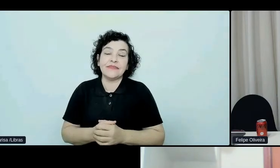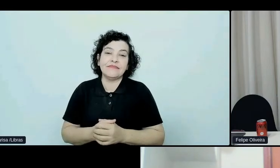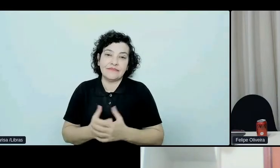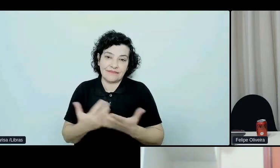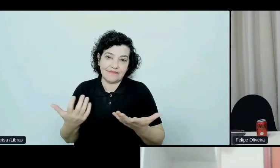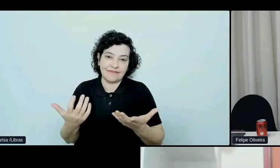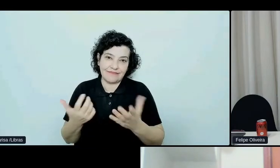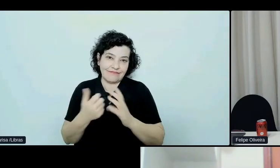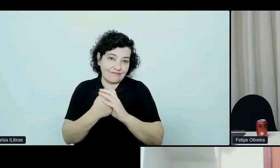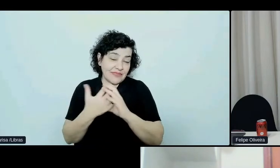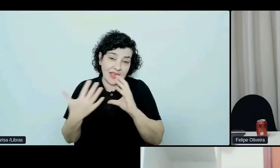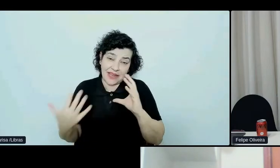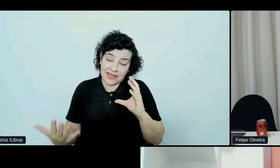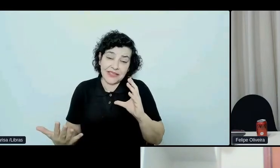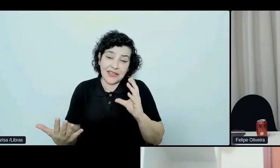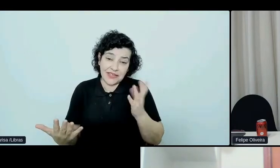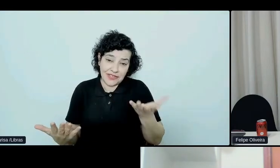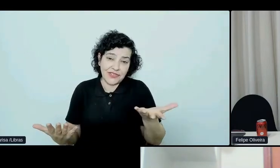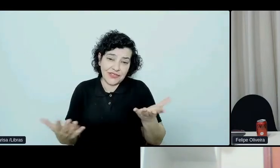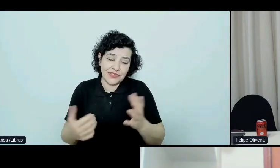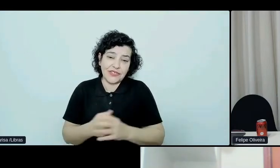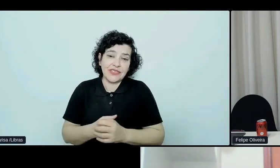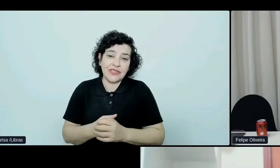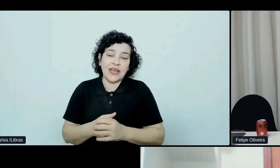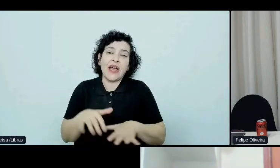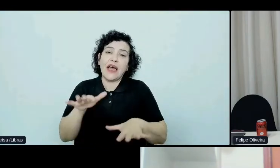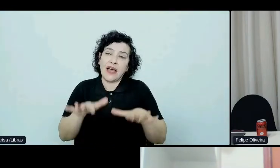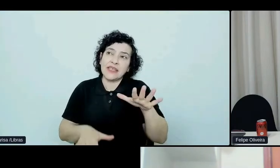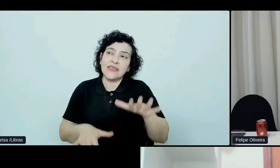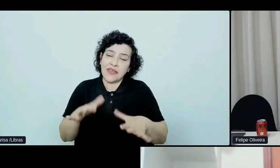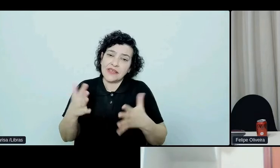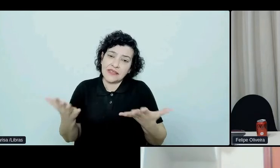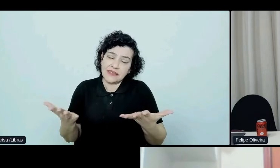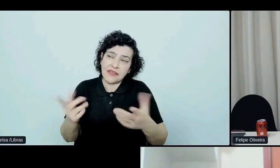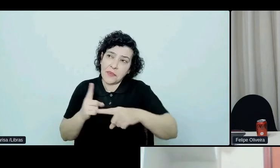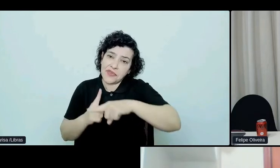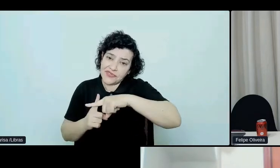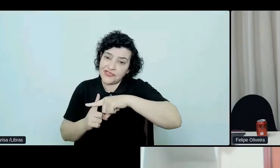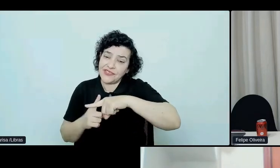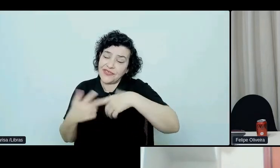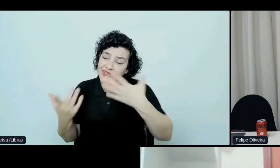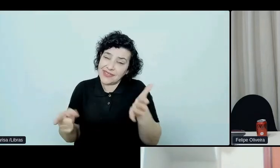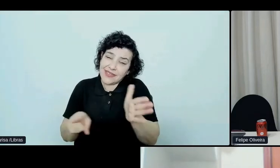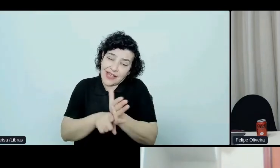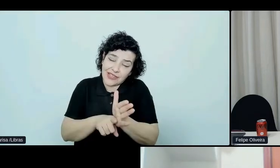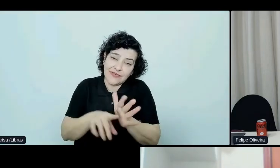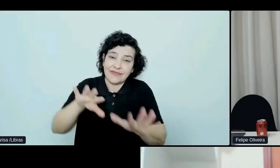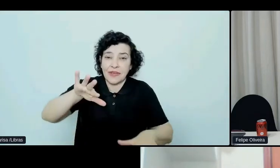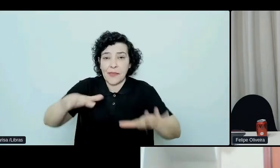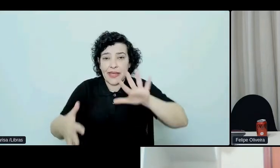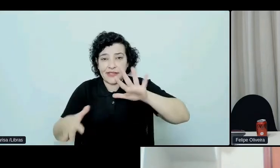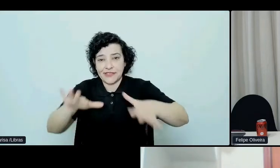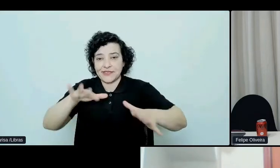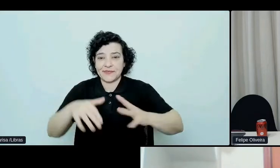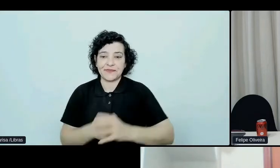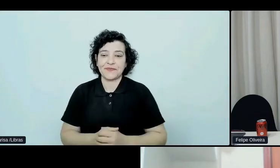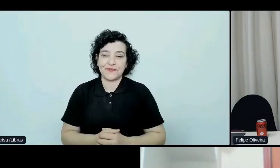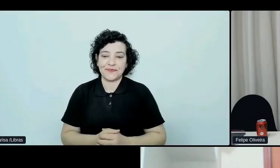uma dificuldade, às vezes, para se concentrar, ou para iniciar uma tarefa, ou para parar de fazer aquela tarefa,